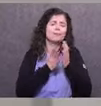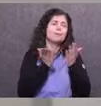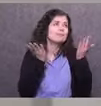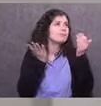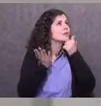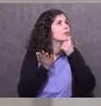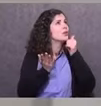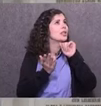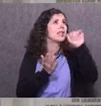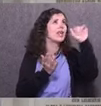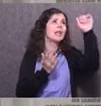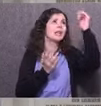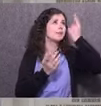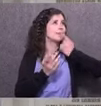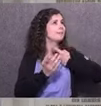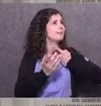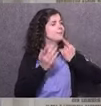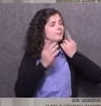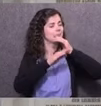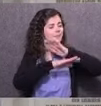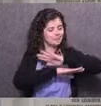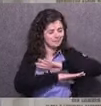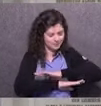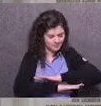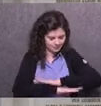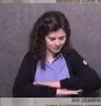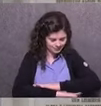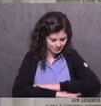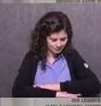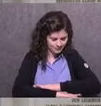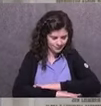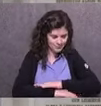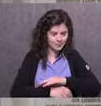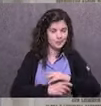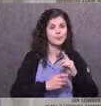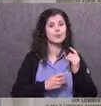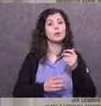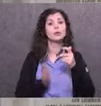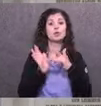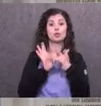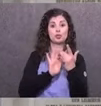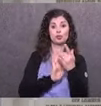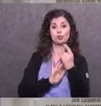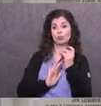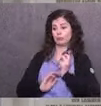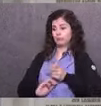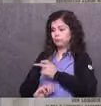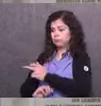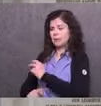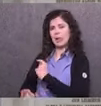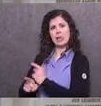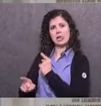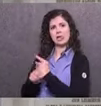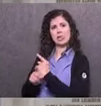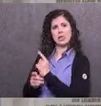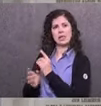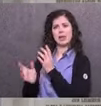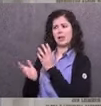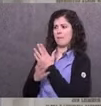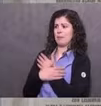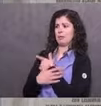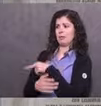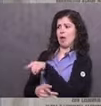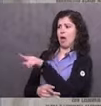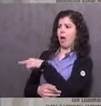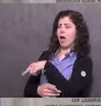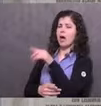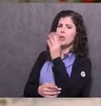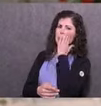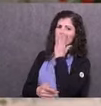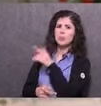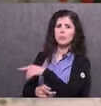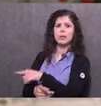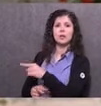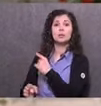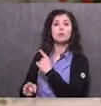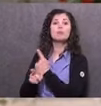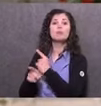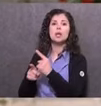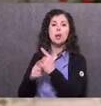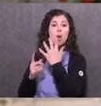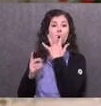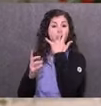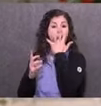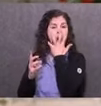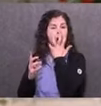vontade. Voltou novamente e encontrou-os a dormir, pois os seus olhos estavam pesados de